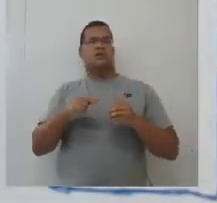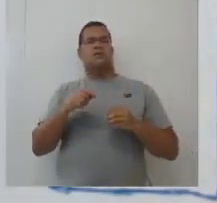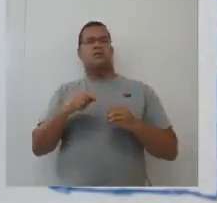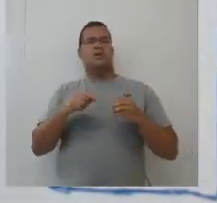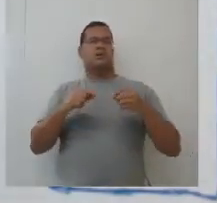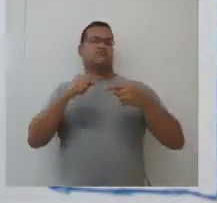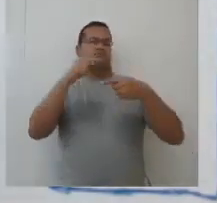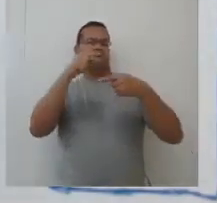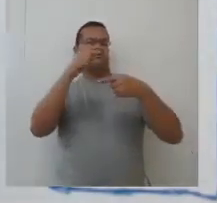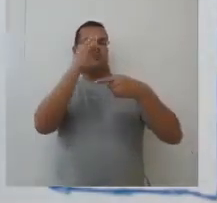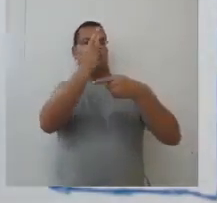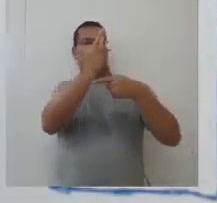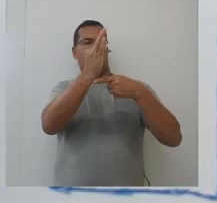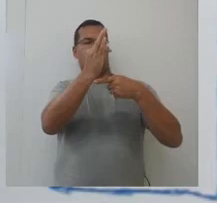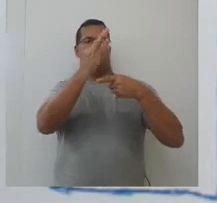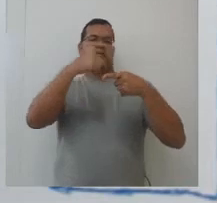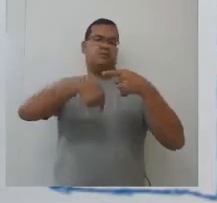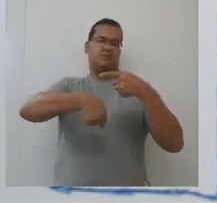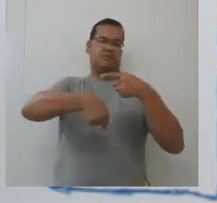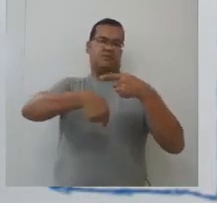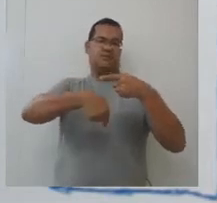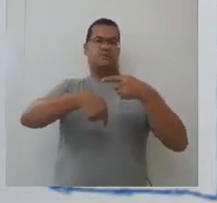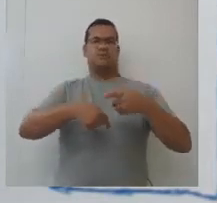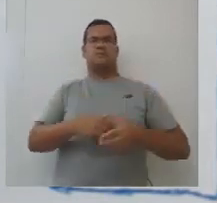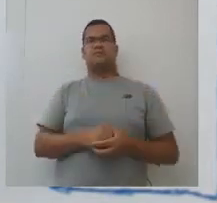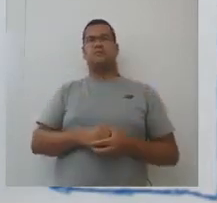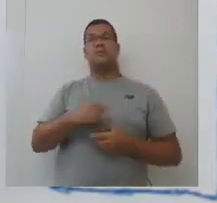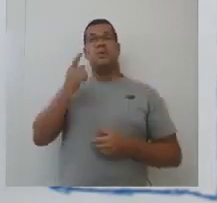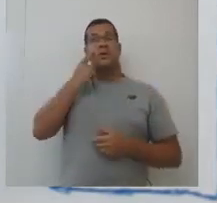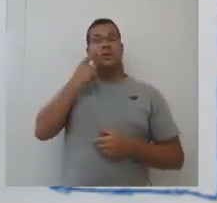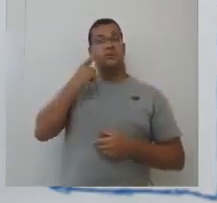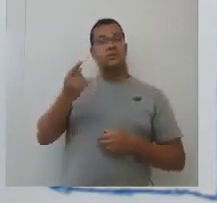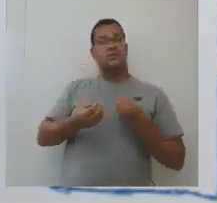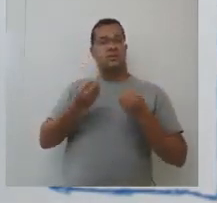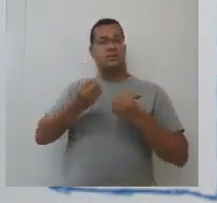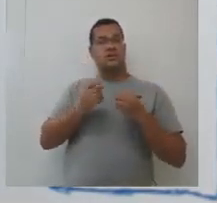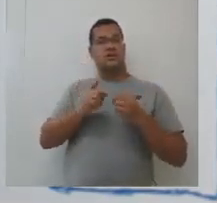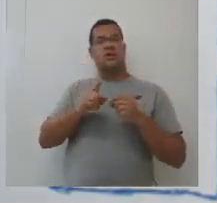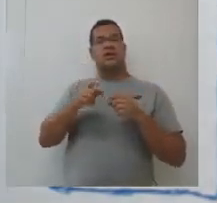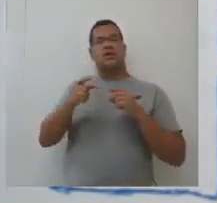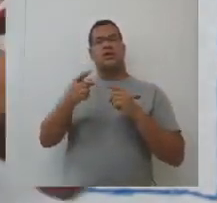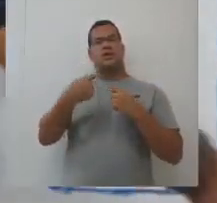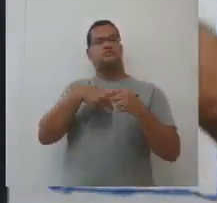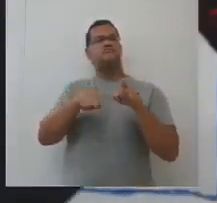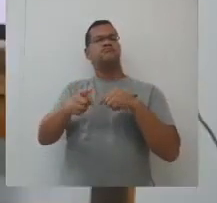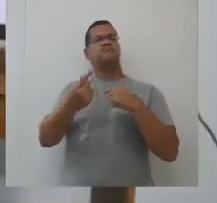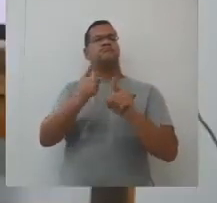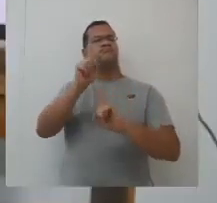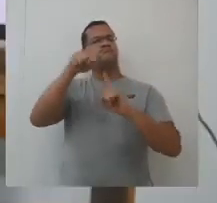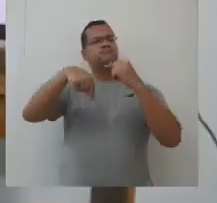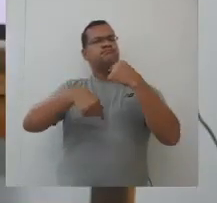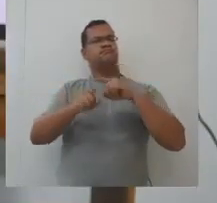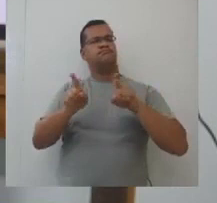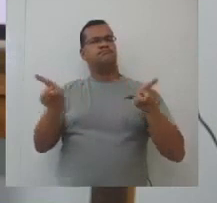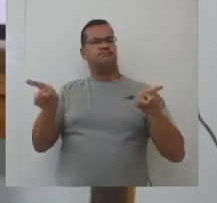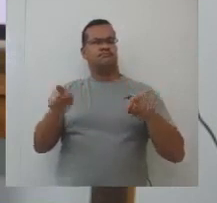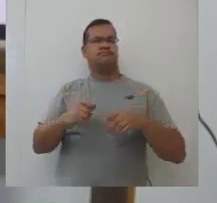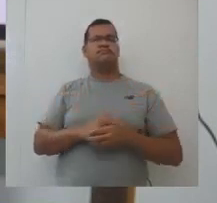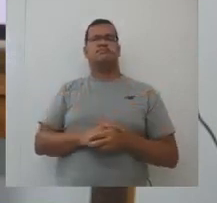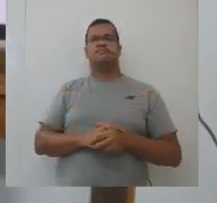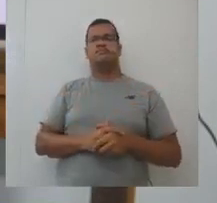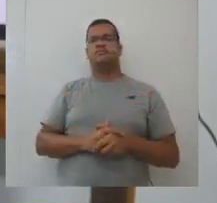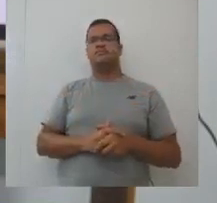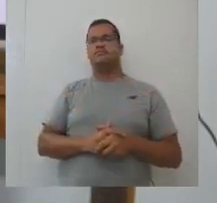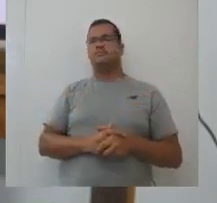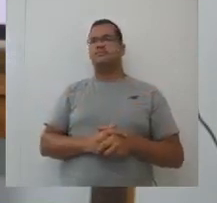razão da força pela carga, observando a orientação dessa representação do campo elétrico. Muito